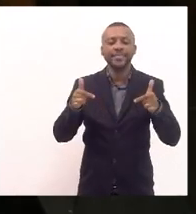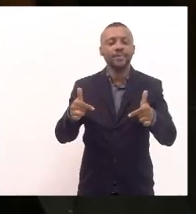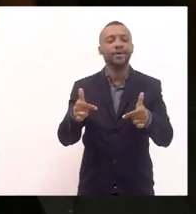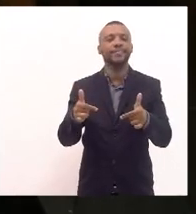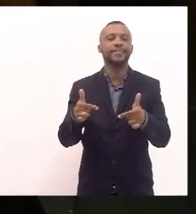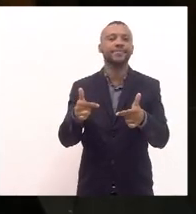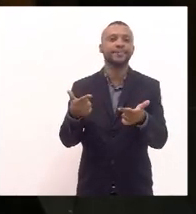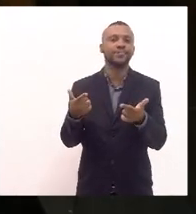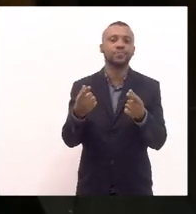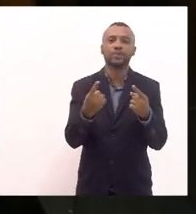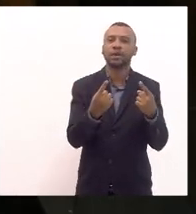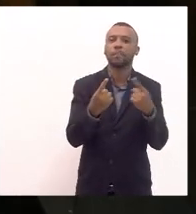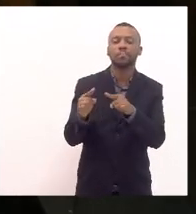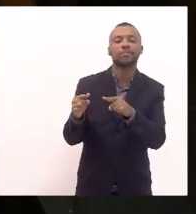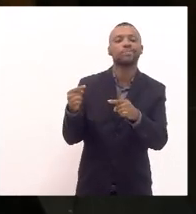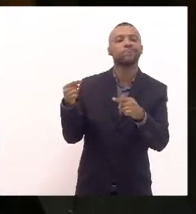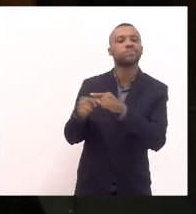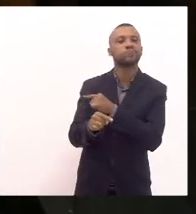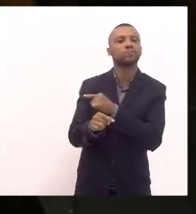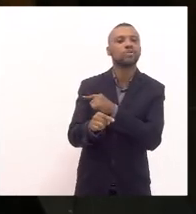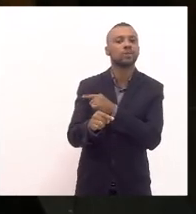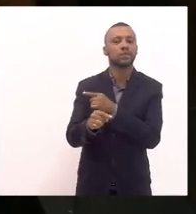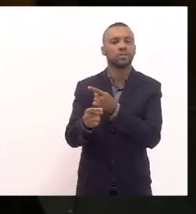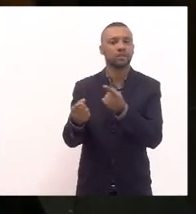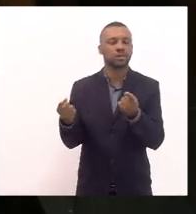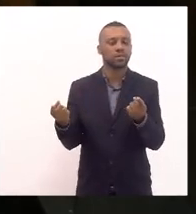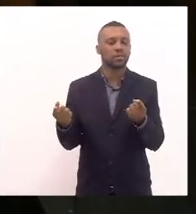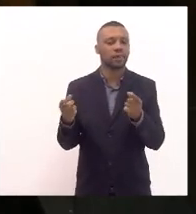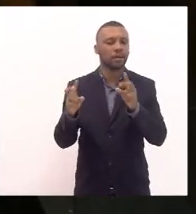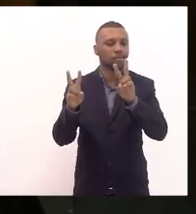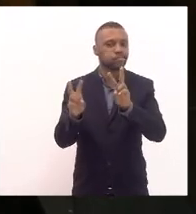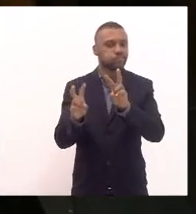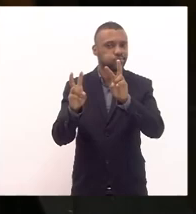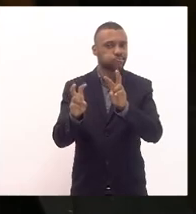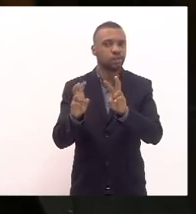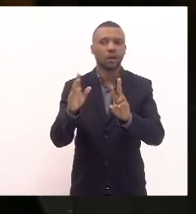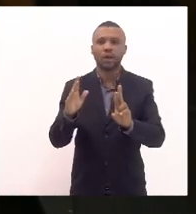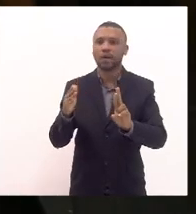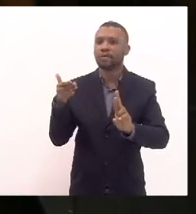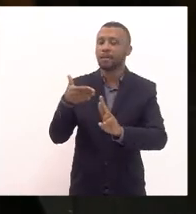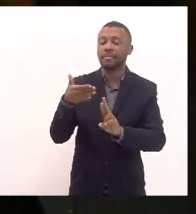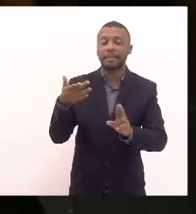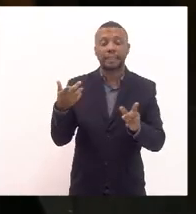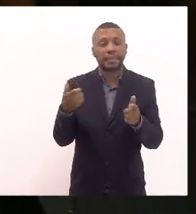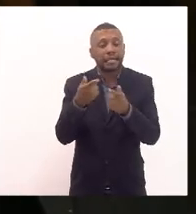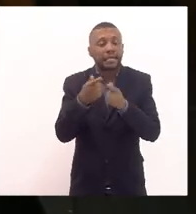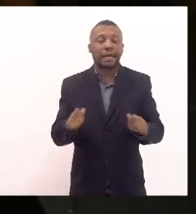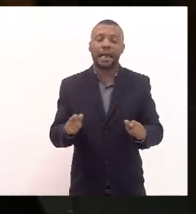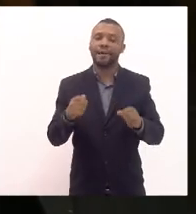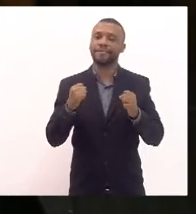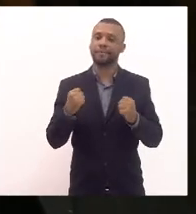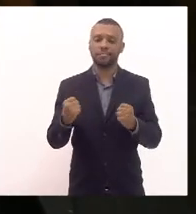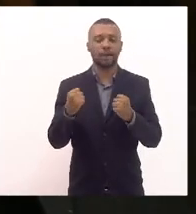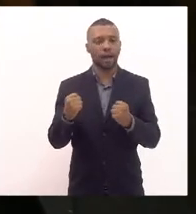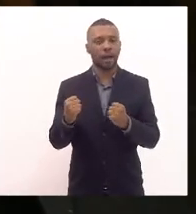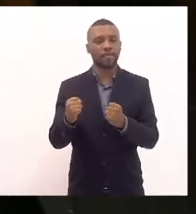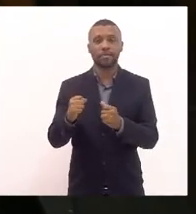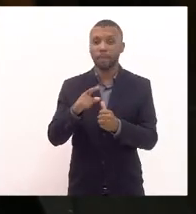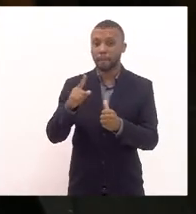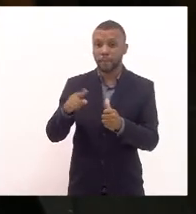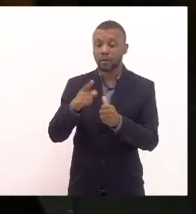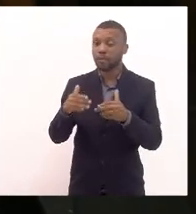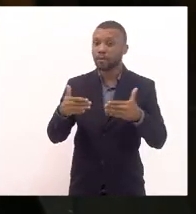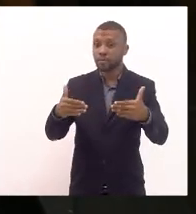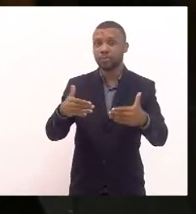boa noite cíclicas o que a situação era reputada como de tanta gravidade é o primeiro